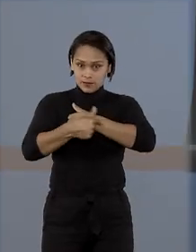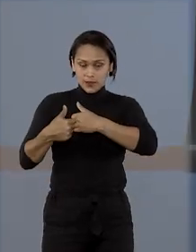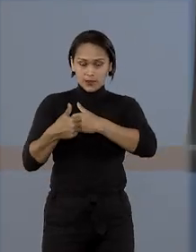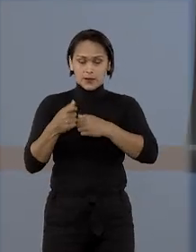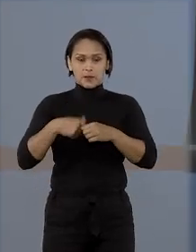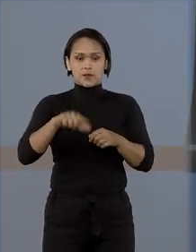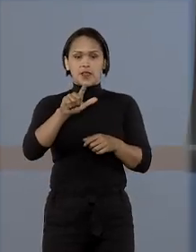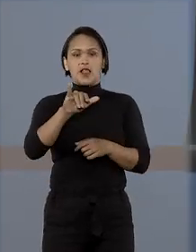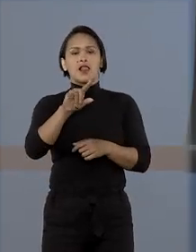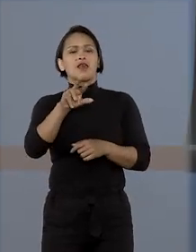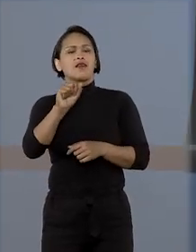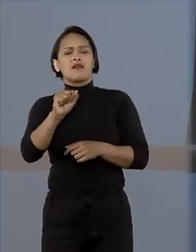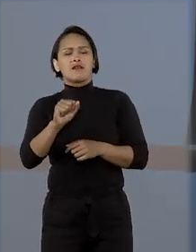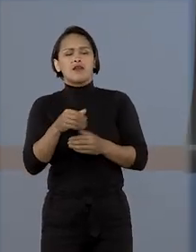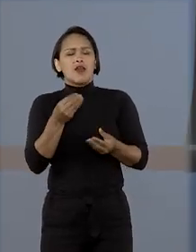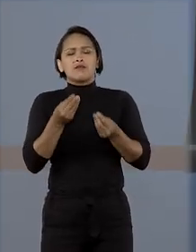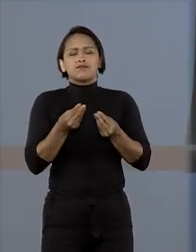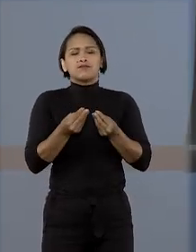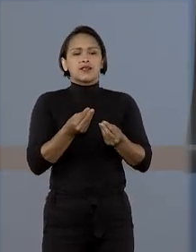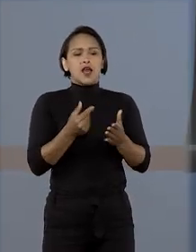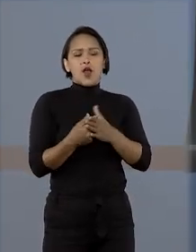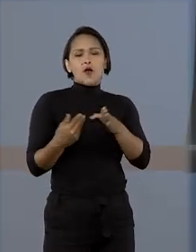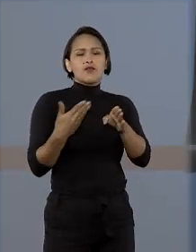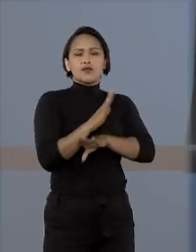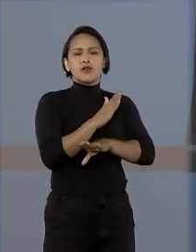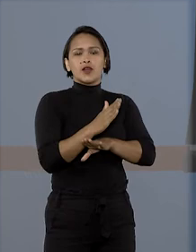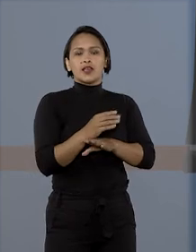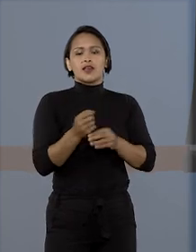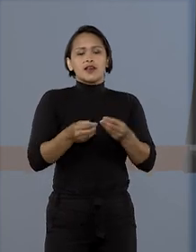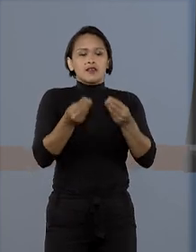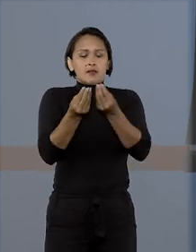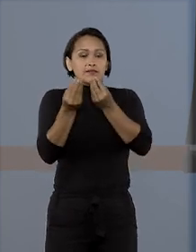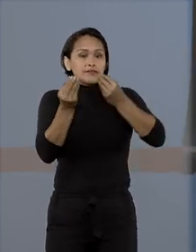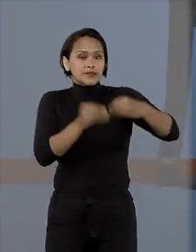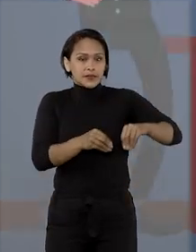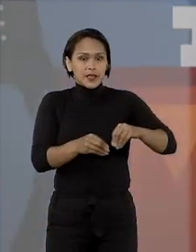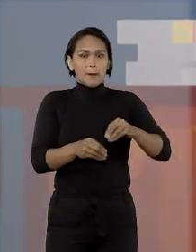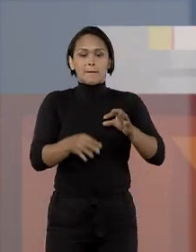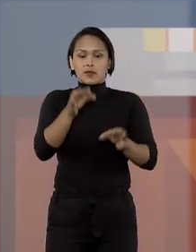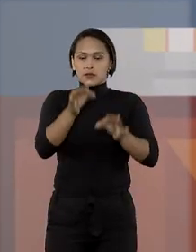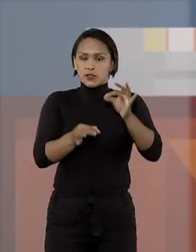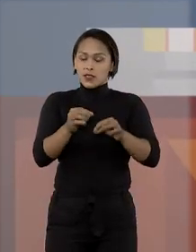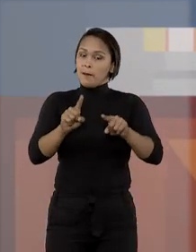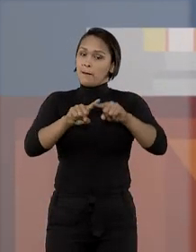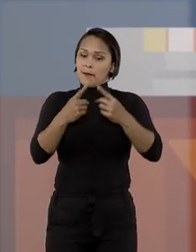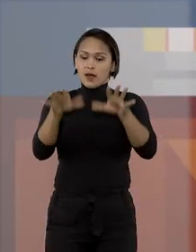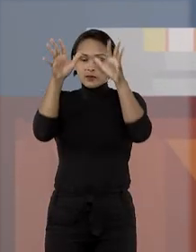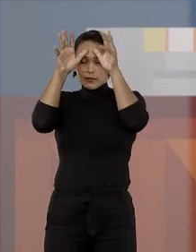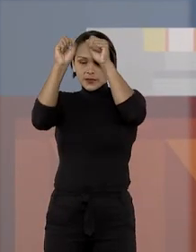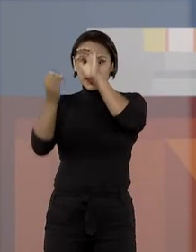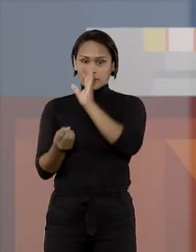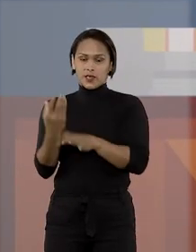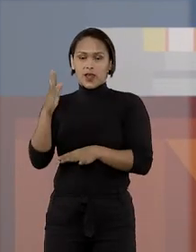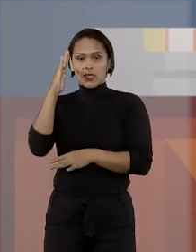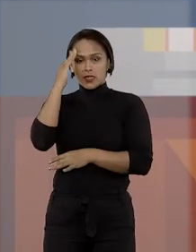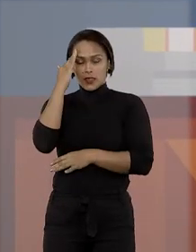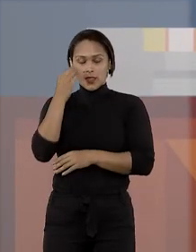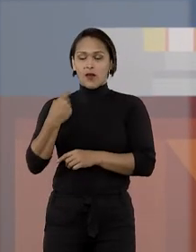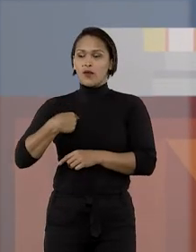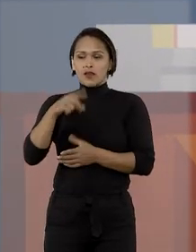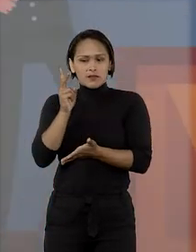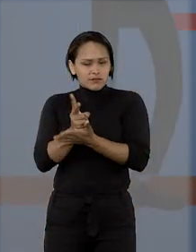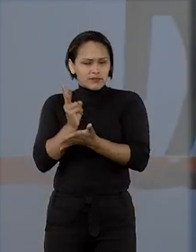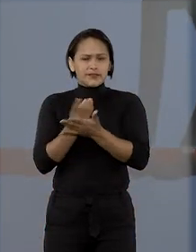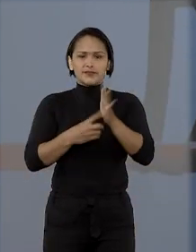não compareceu à audiência e foi decretada a revelia. Mesmo assim, o tribunal de origem entendeu que ela tem o direito